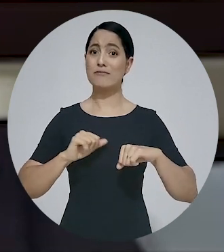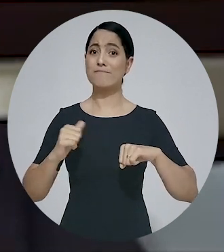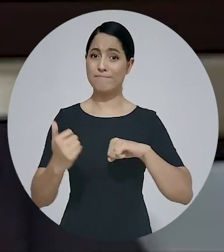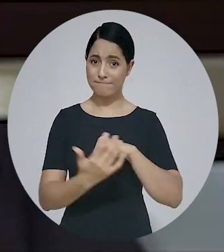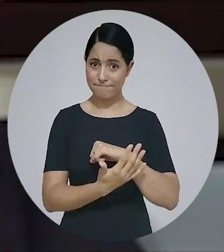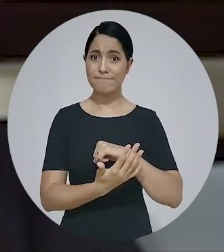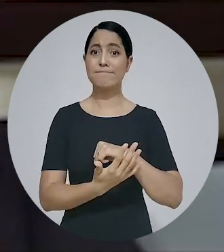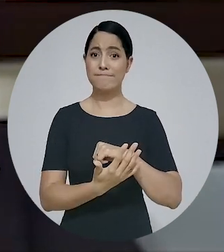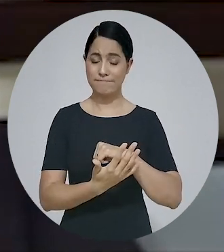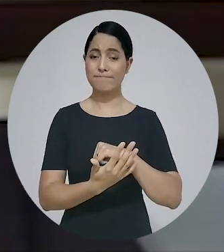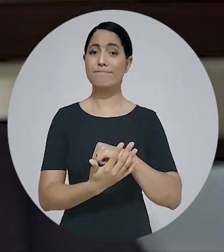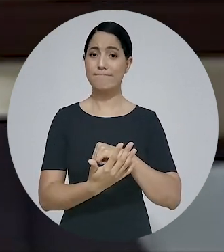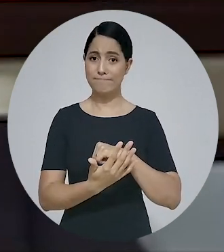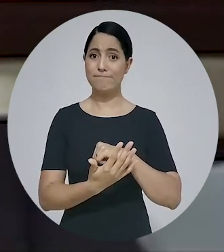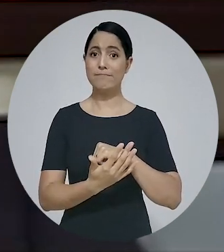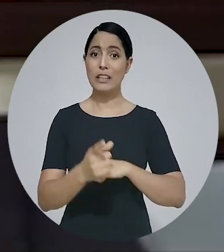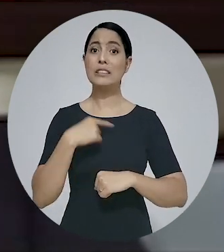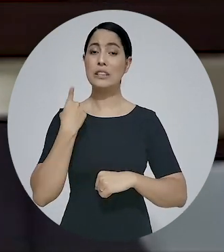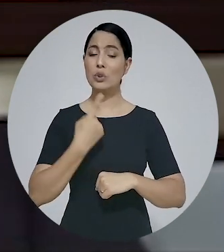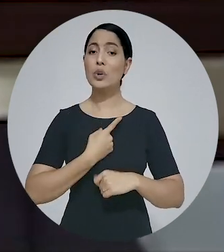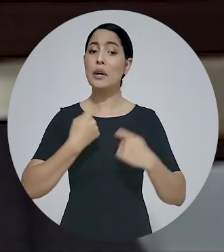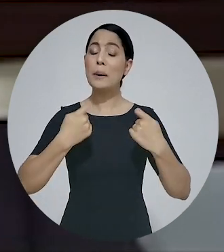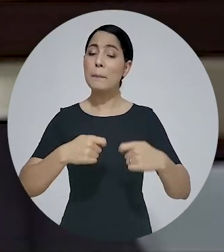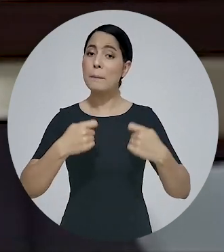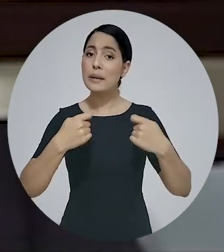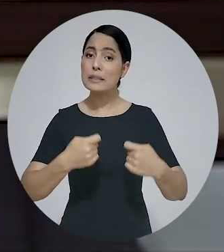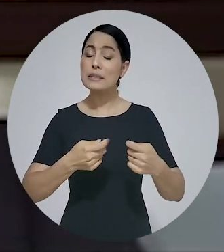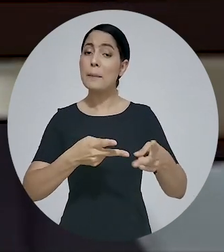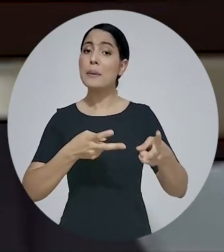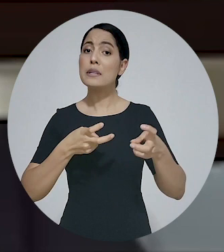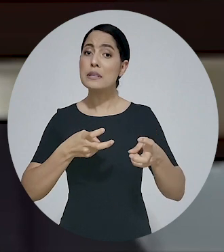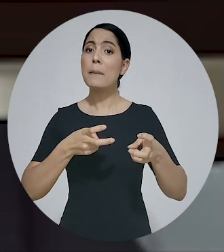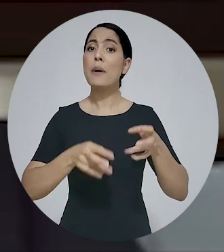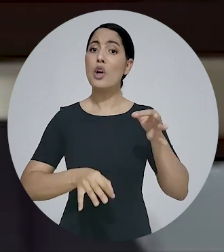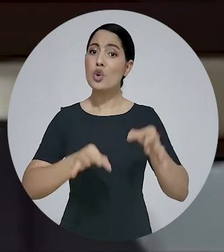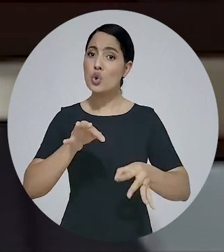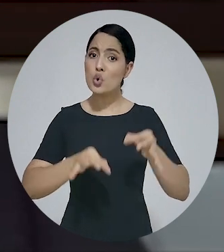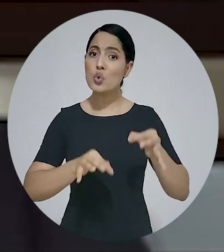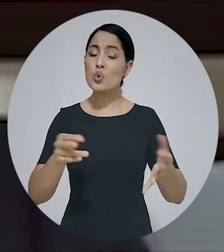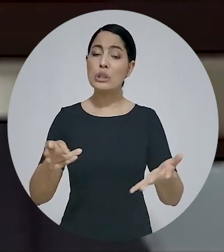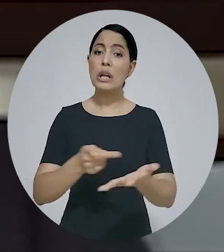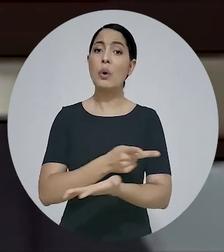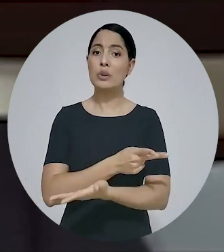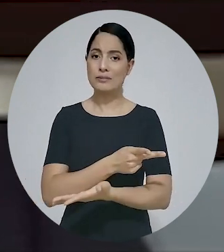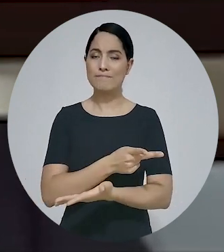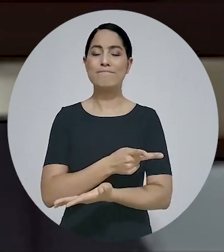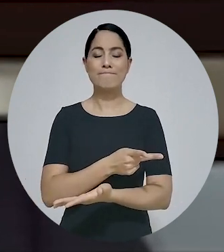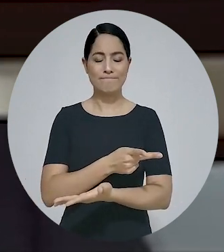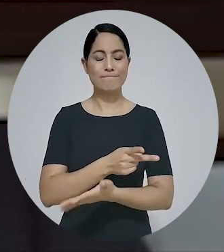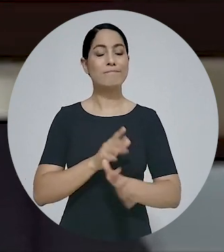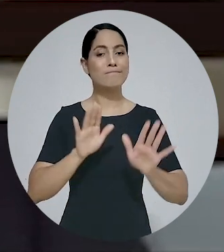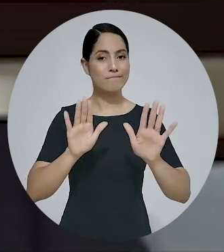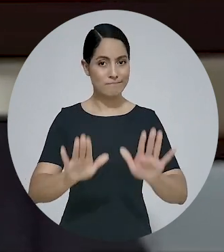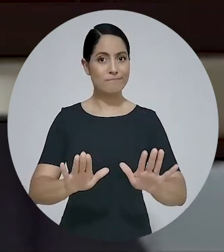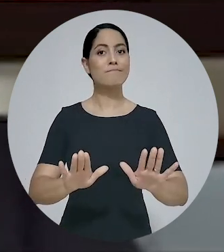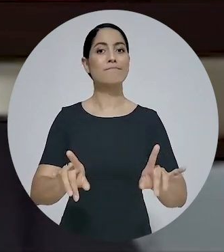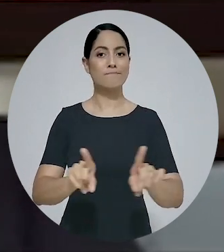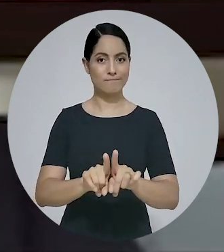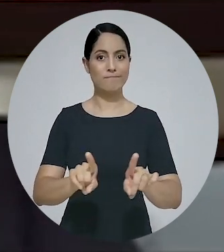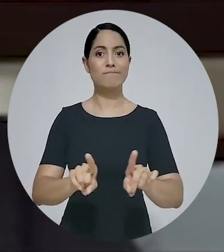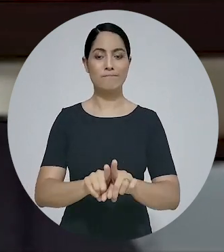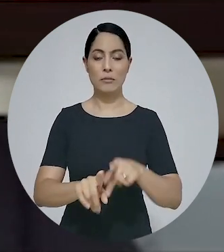del COVID-19 que vino a exacerbar sus condiciones de injusticia. Además, la persecución y